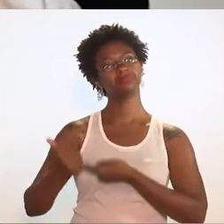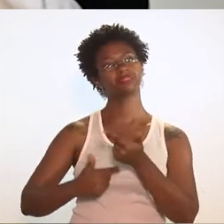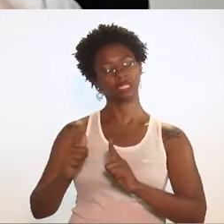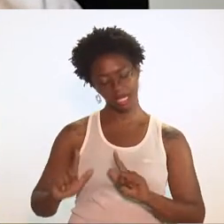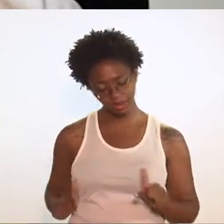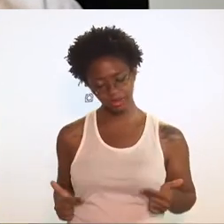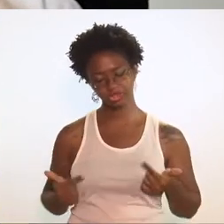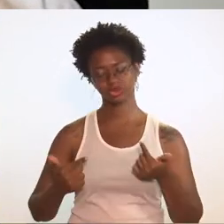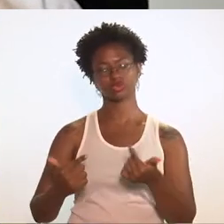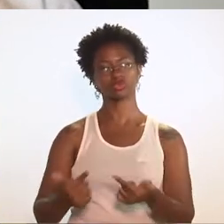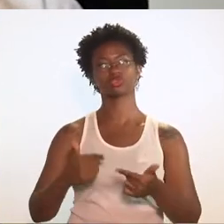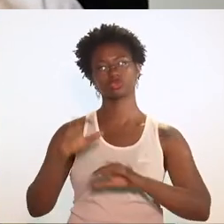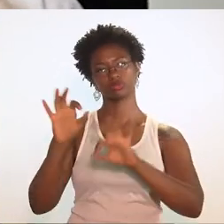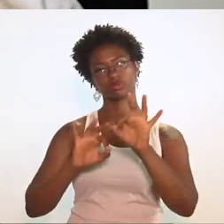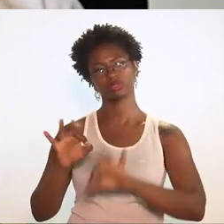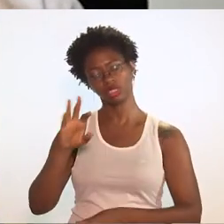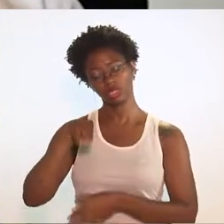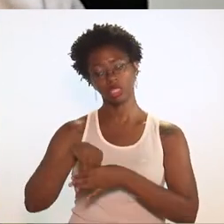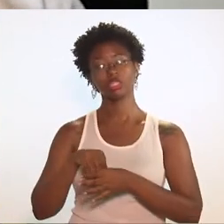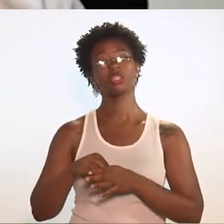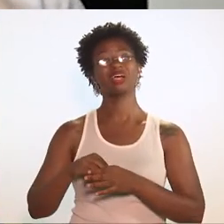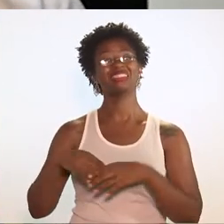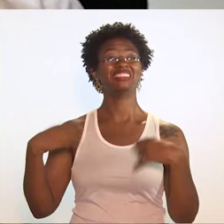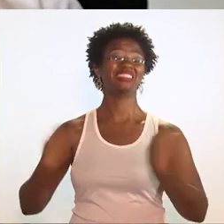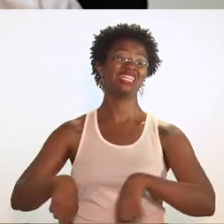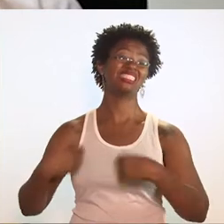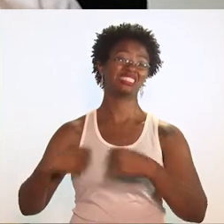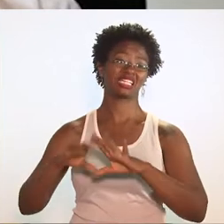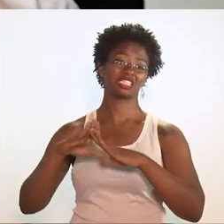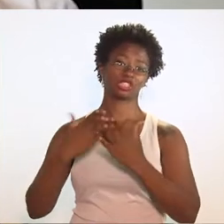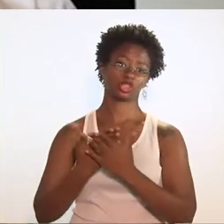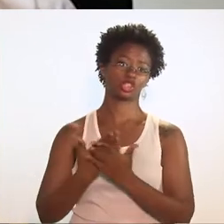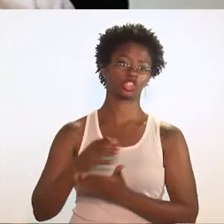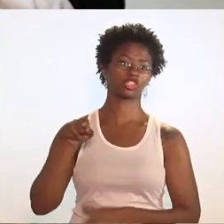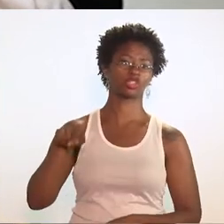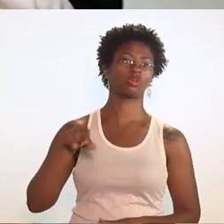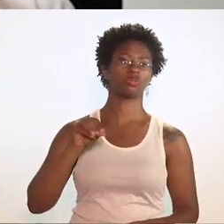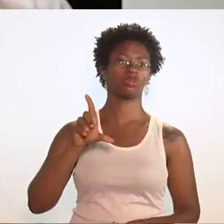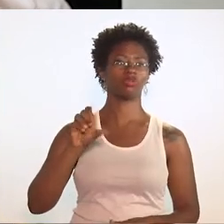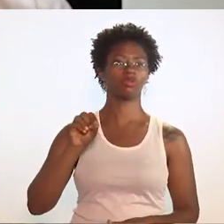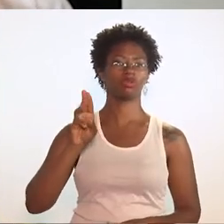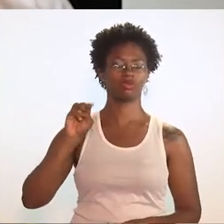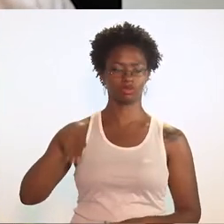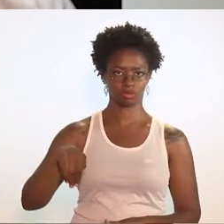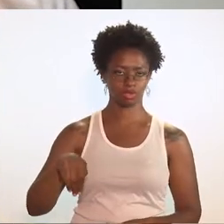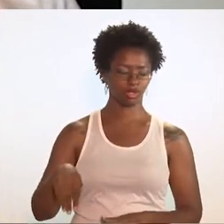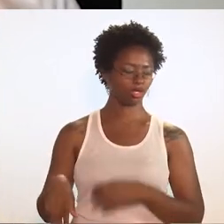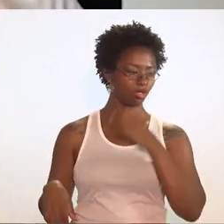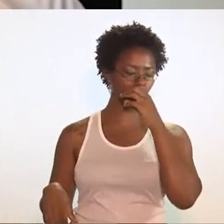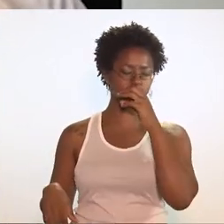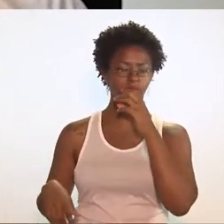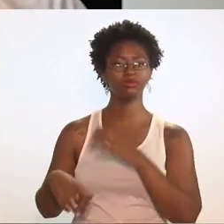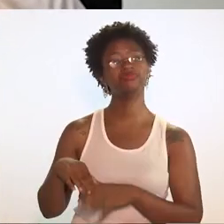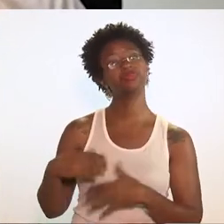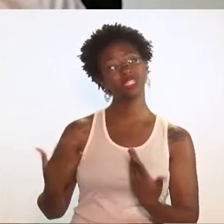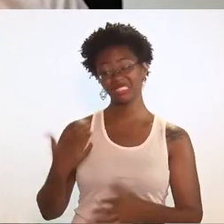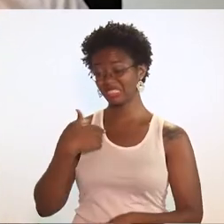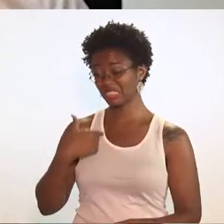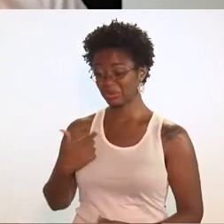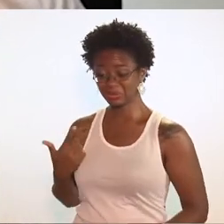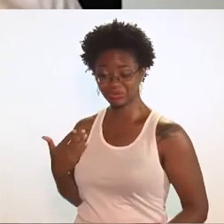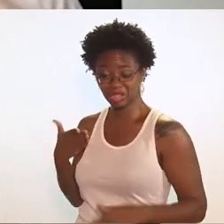a executar algumas ações de projeto dentro da necessidade lá na escola do Olodum, né? E, de repente, eu